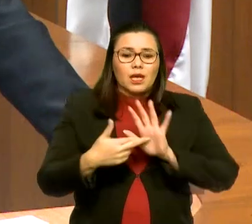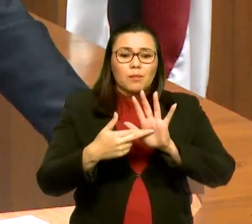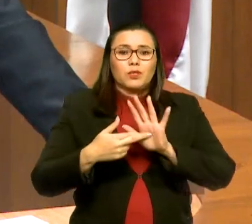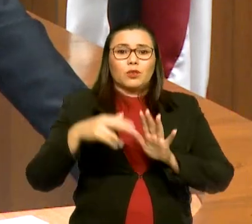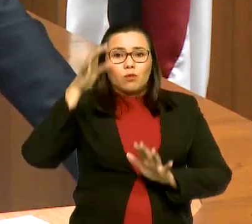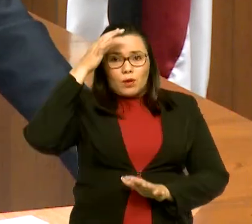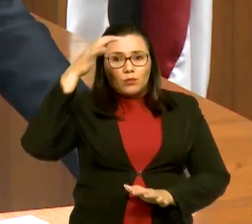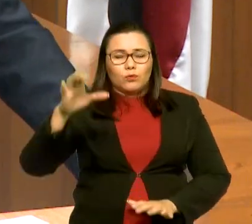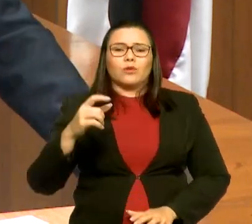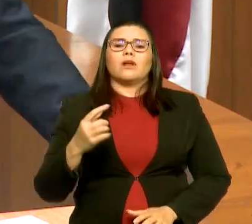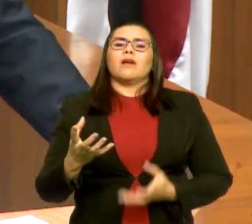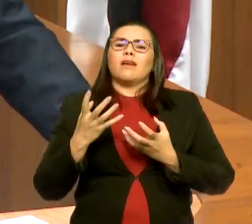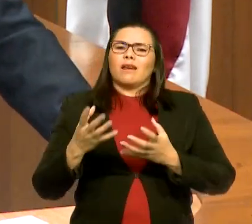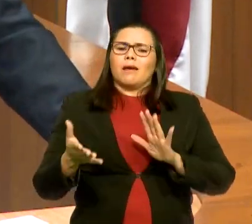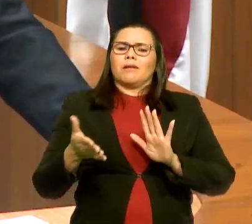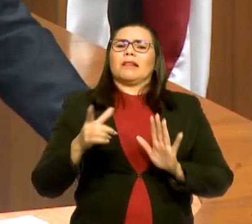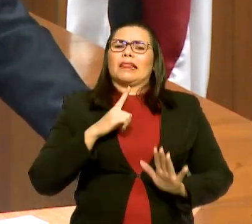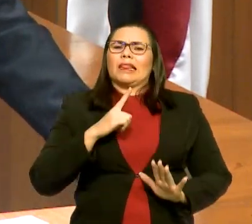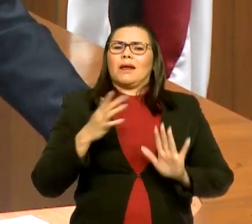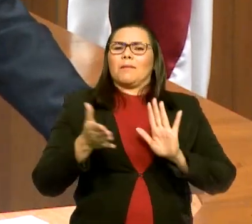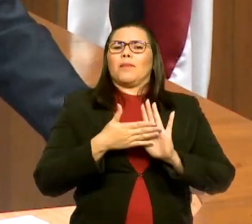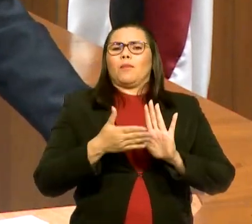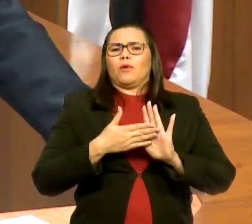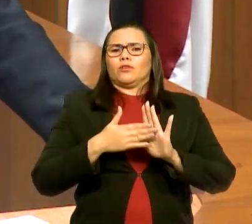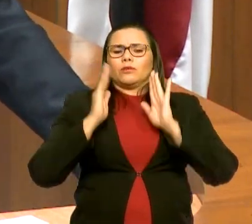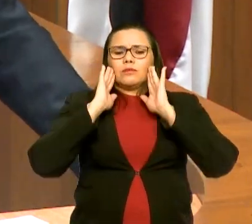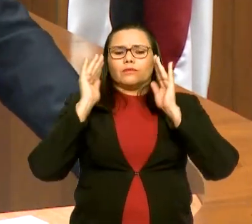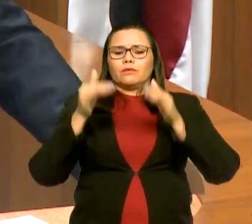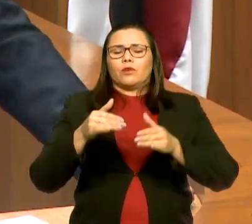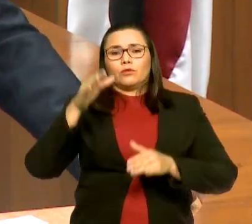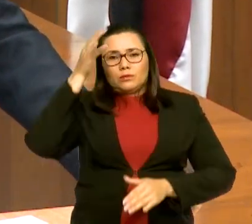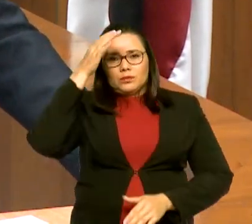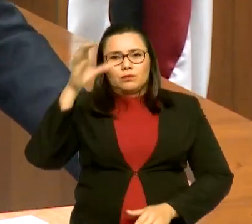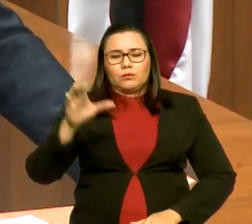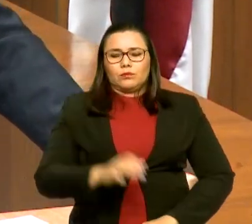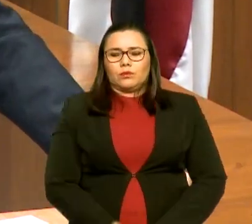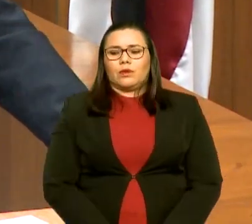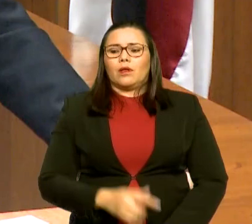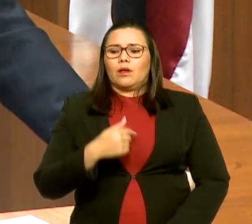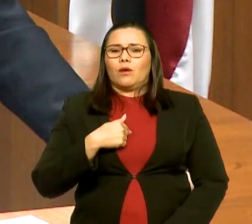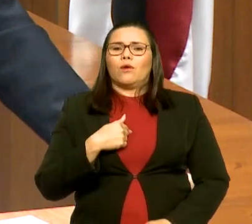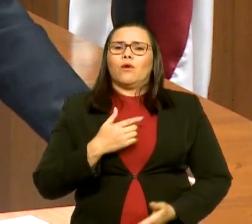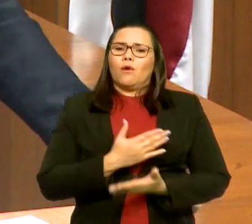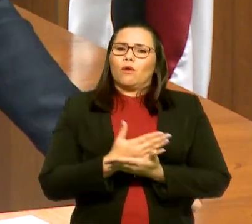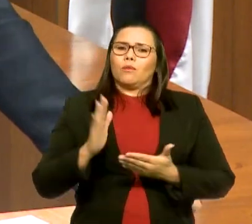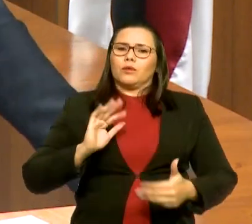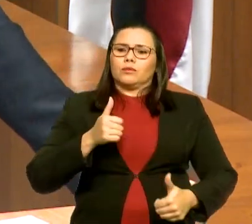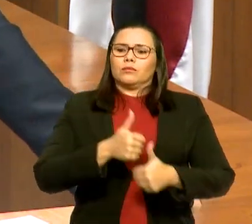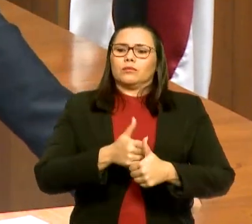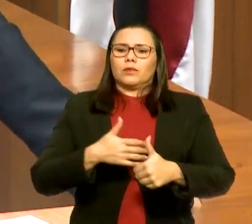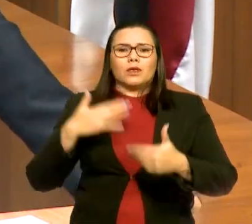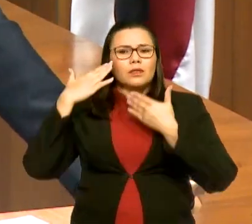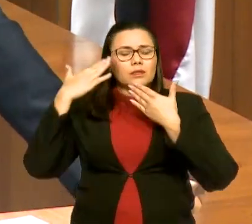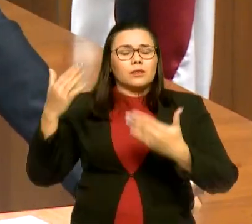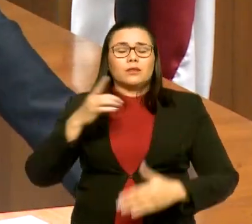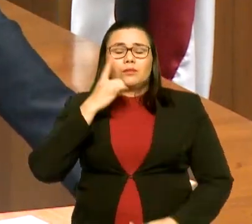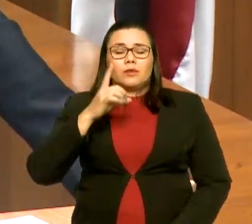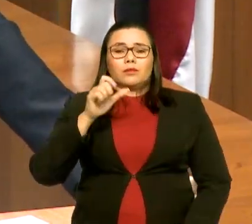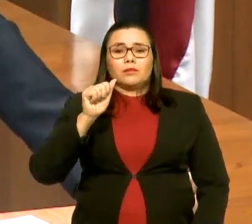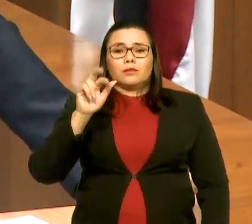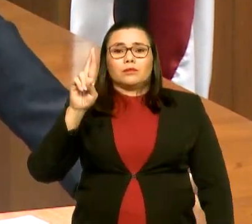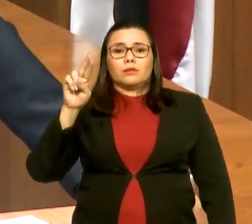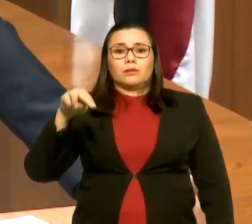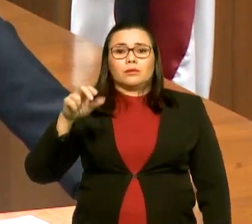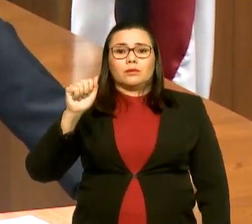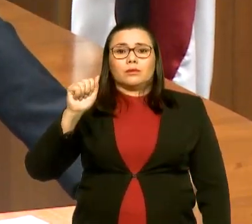propostas nesse sentido. Então, eu inicio o mandato, aprender muito, deputado Arnaldo Melo. Vossa